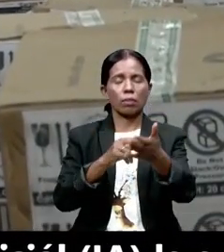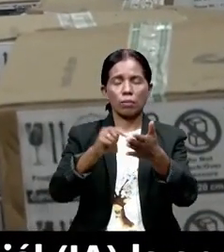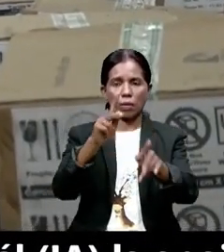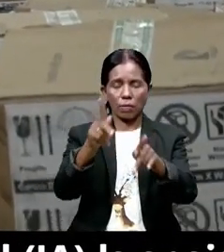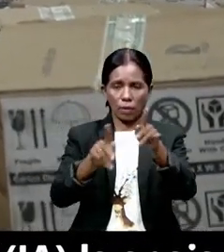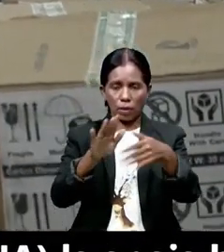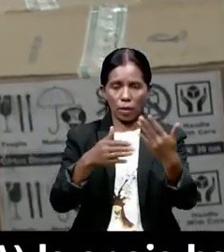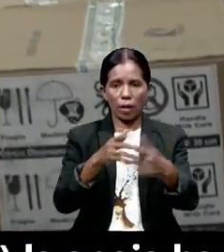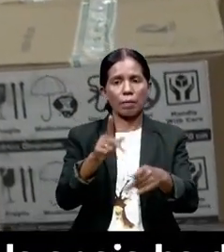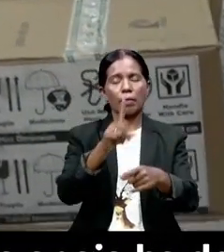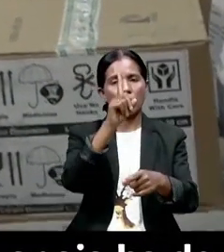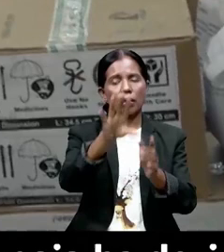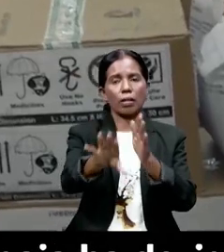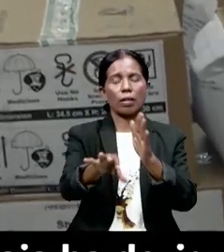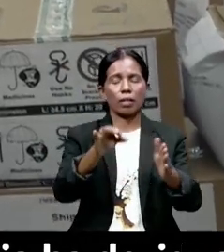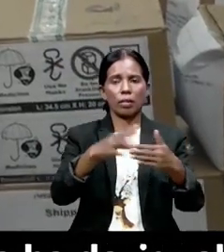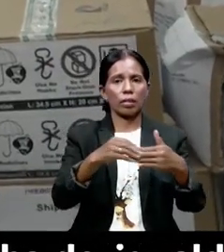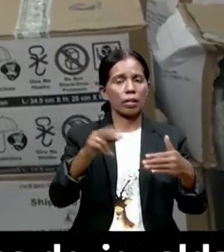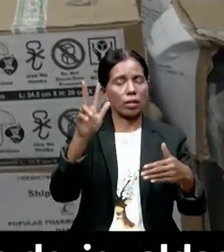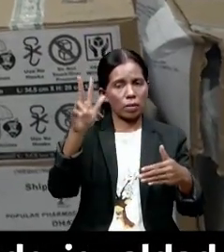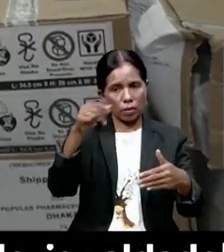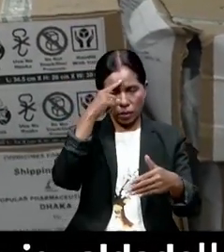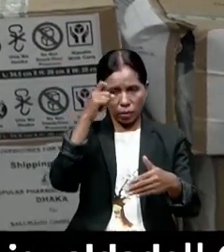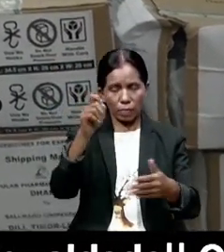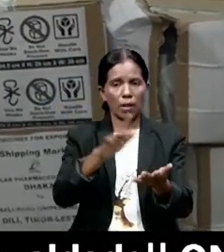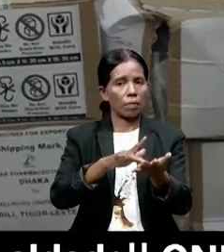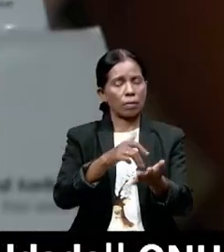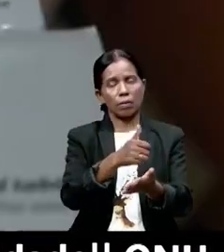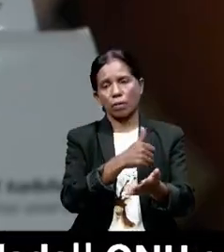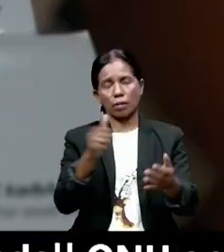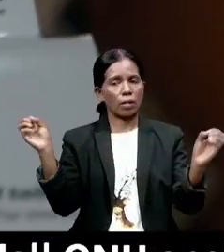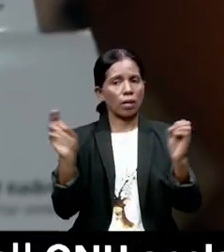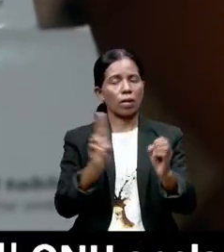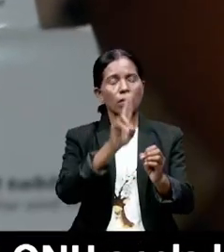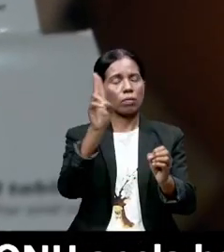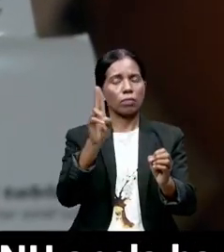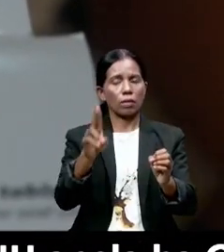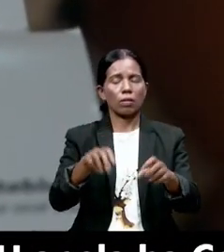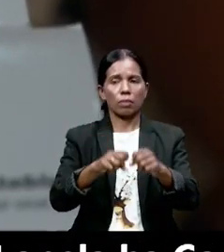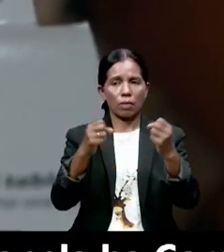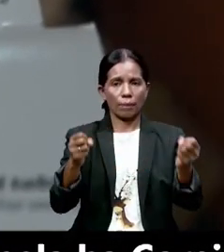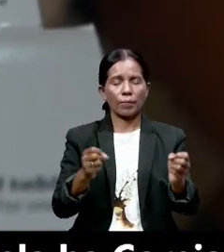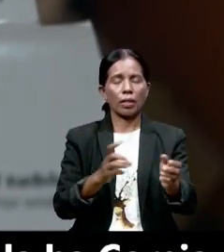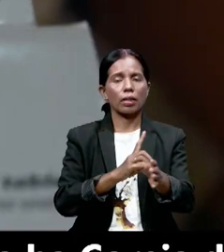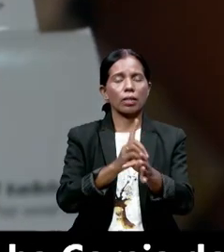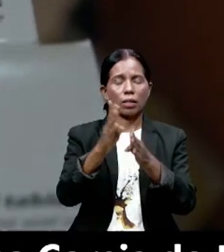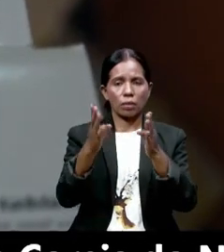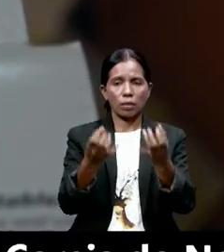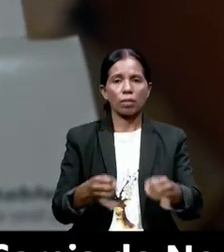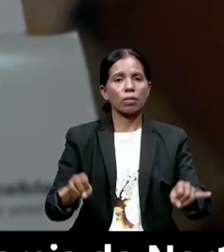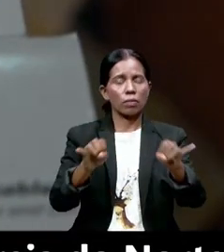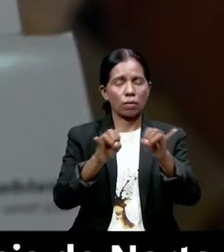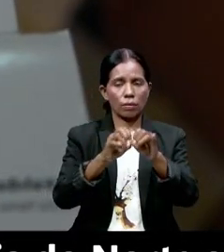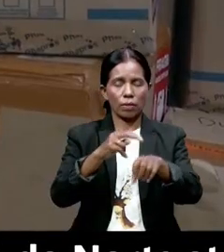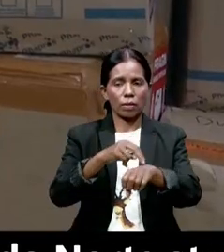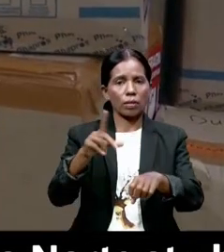cada ema ida, retandolar tolo, também nema que em Morocco balum, la usa to estraga de. Diretor Executivo do Instituto Nacional de Farmácia